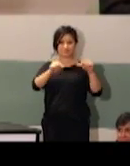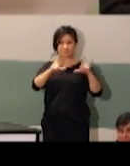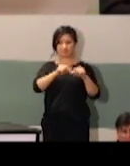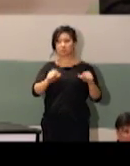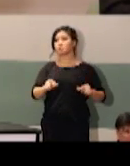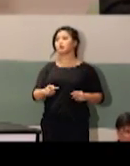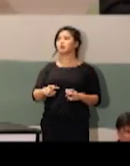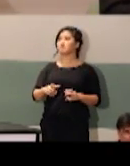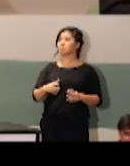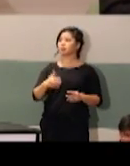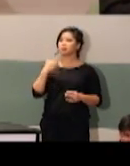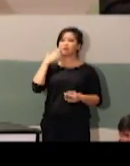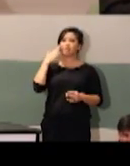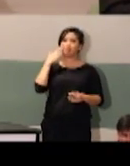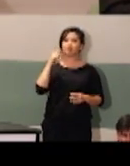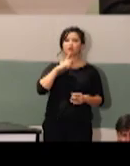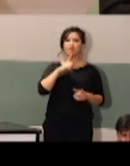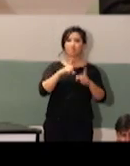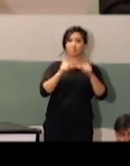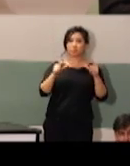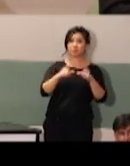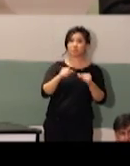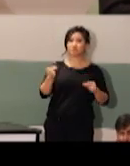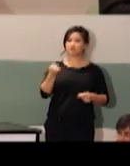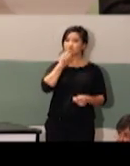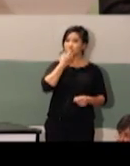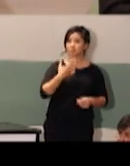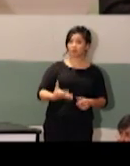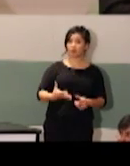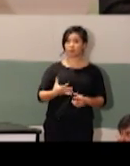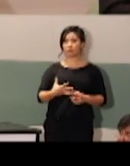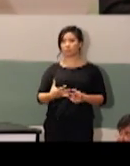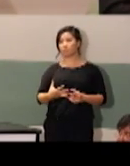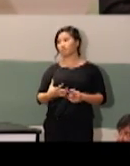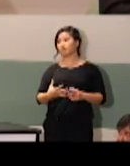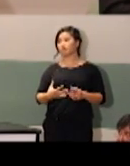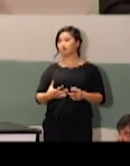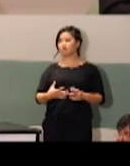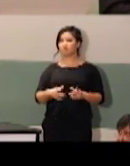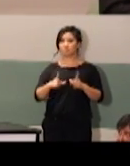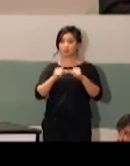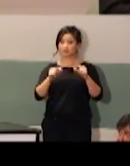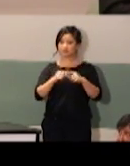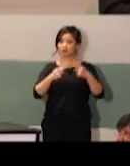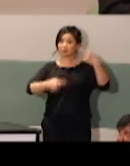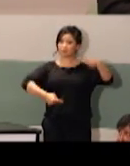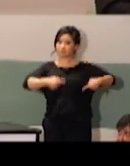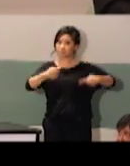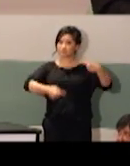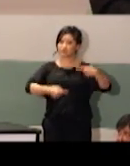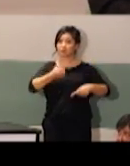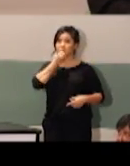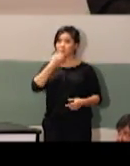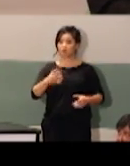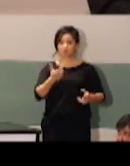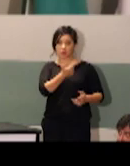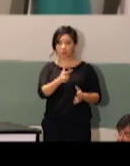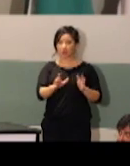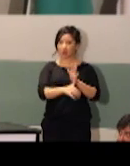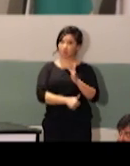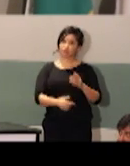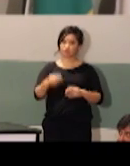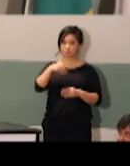políticas inovadoras, ousadas, e não sermos confundidos com a corrupção. Ok, obrigada. Obrigada,